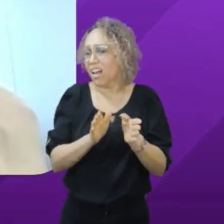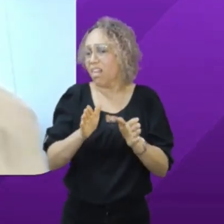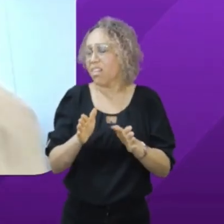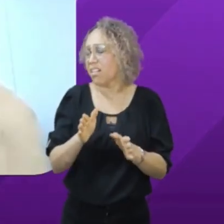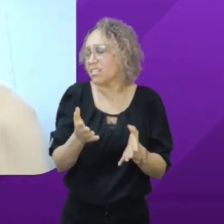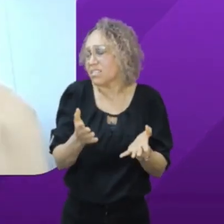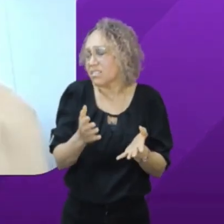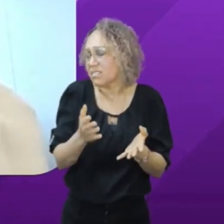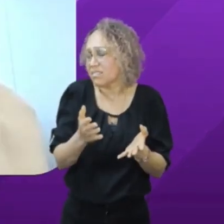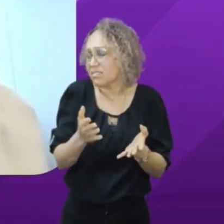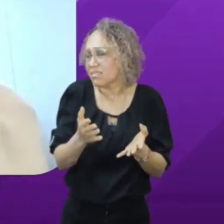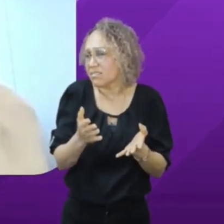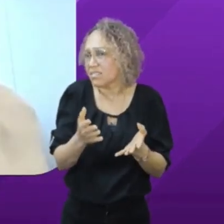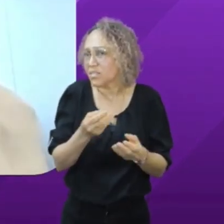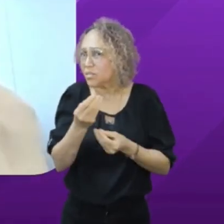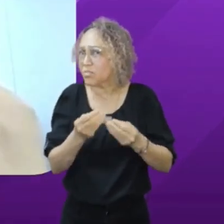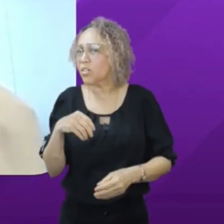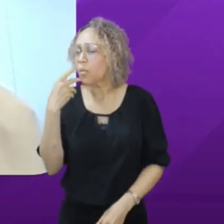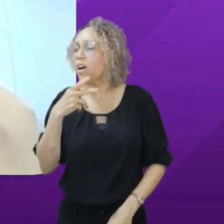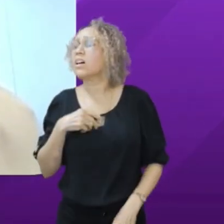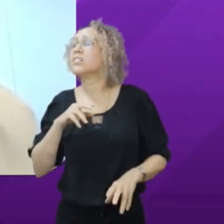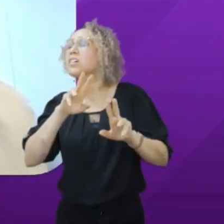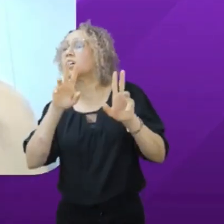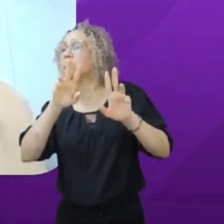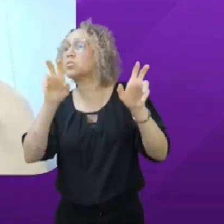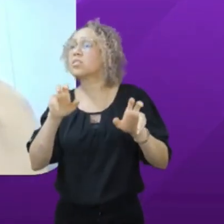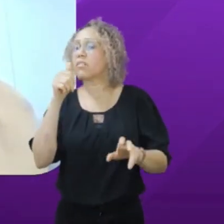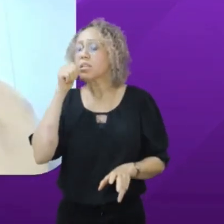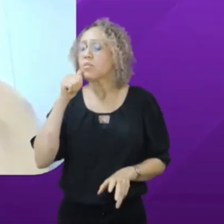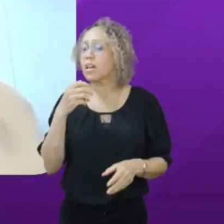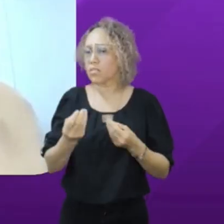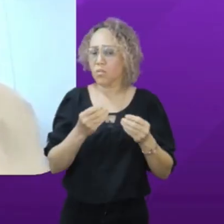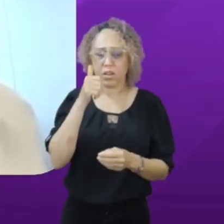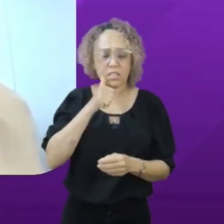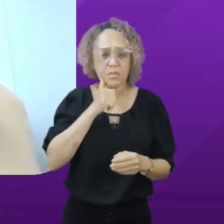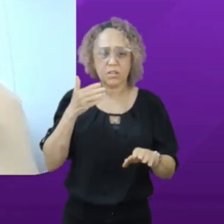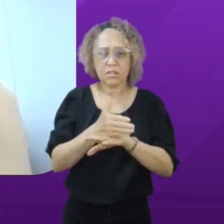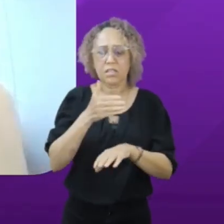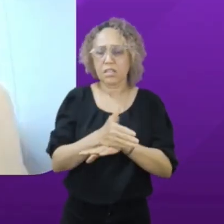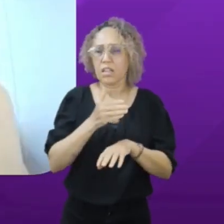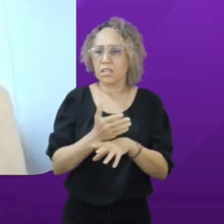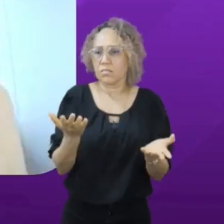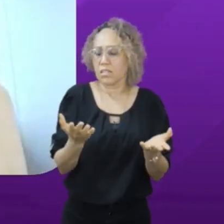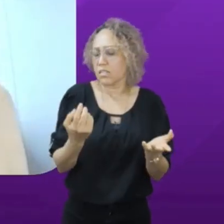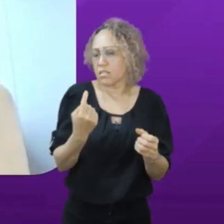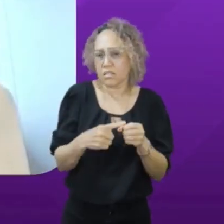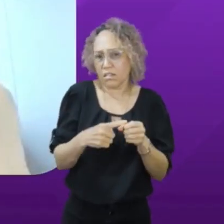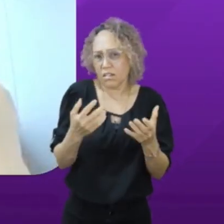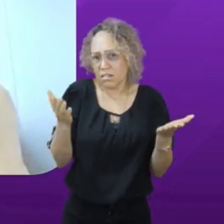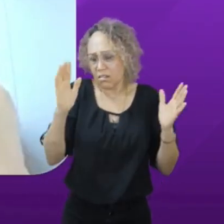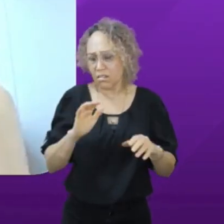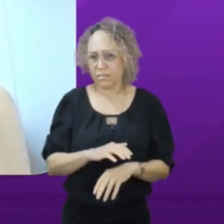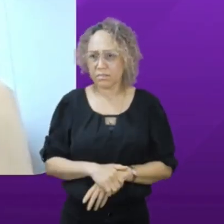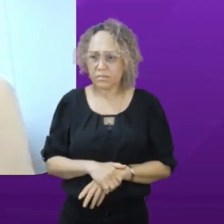estamos dizendo e de como que a gente quer que essas mulheres acessam a cidade. Então é importante que a gente também entenda esse espaço que nós